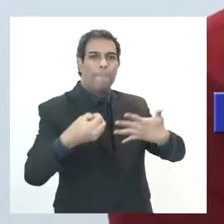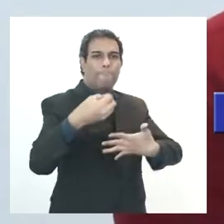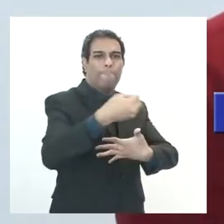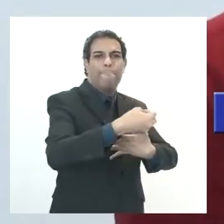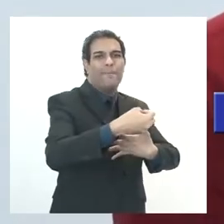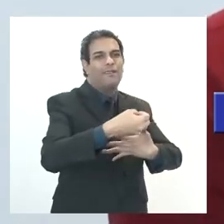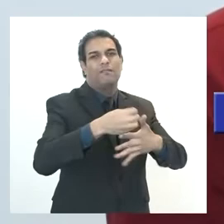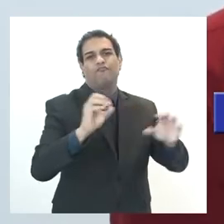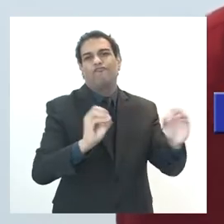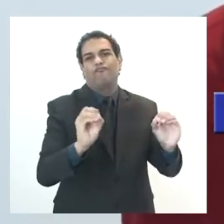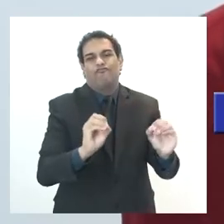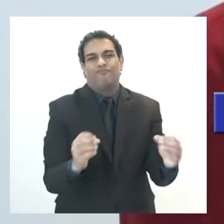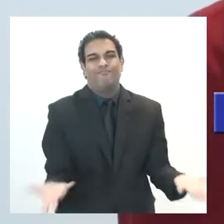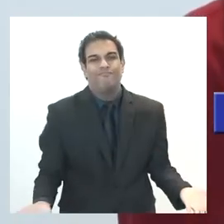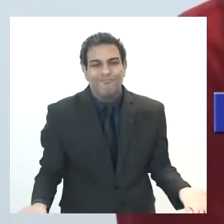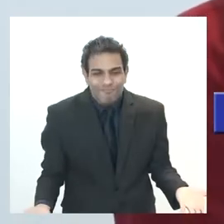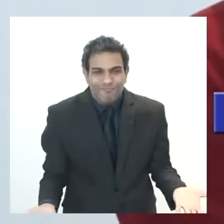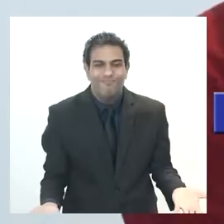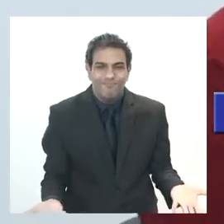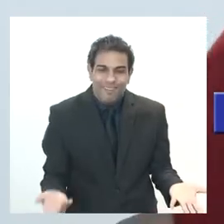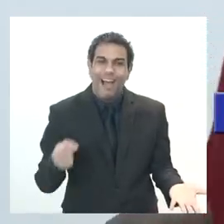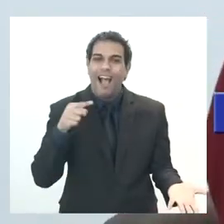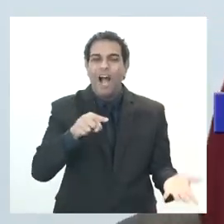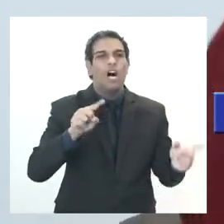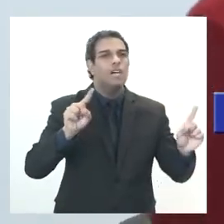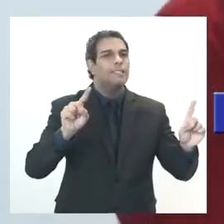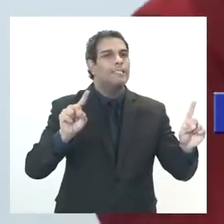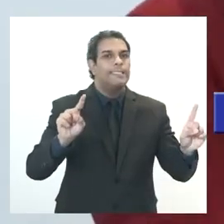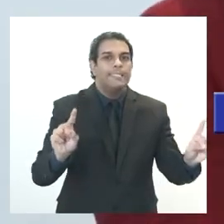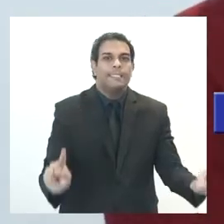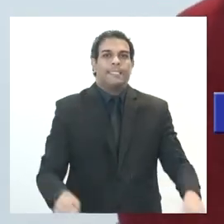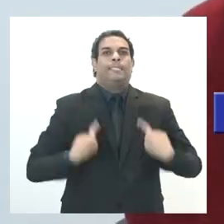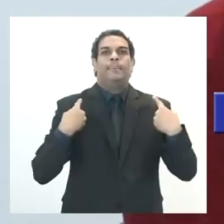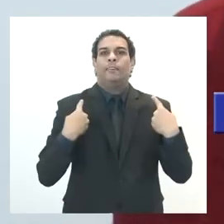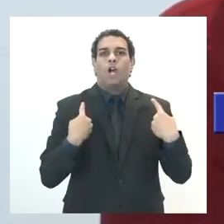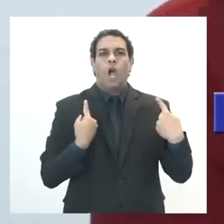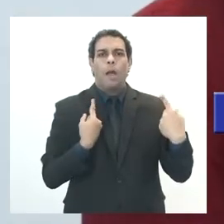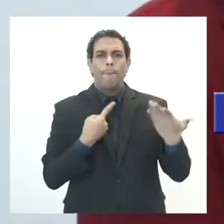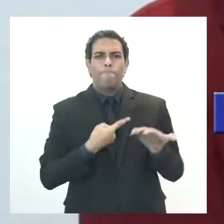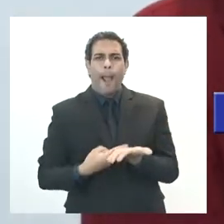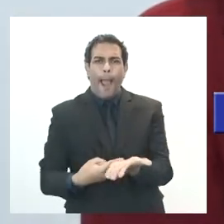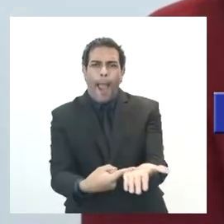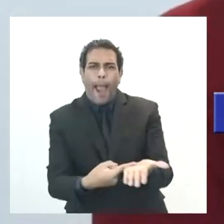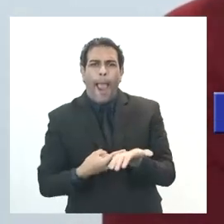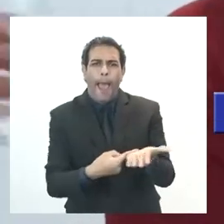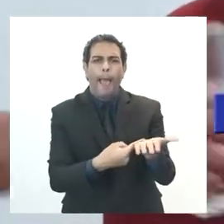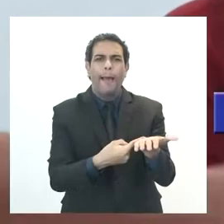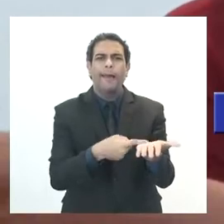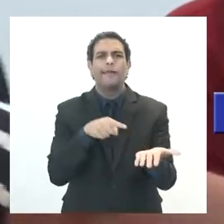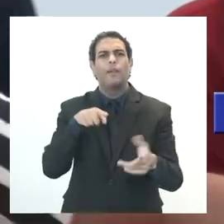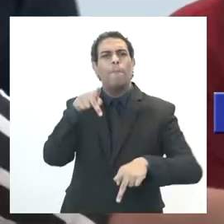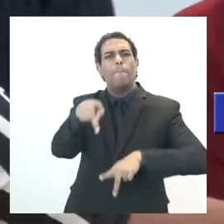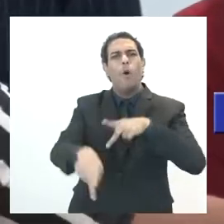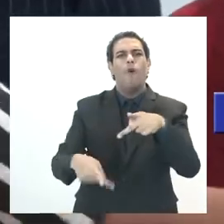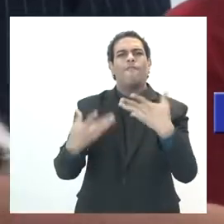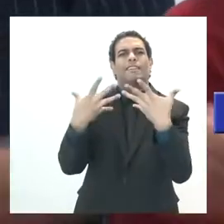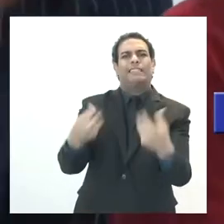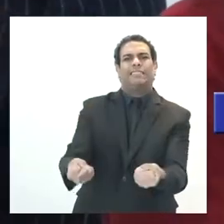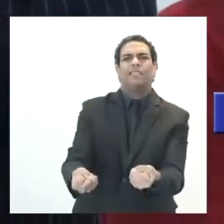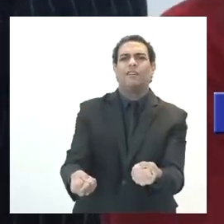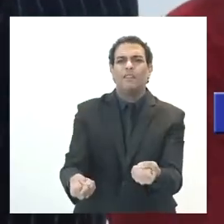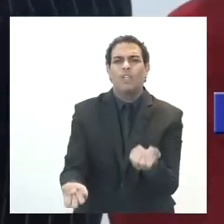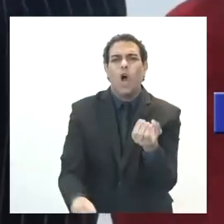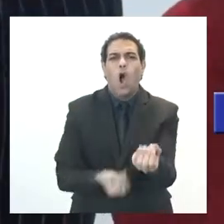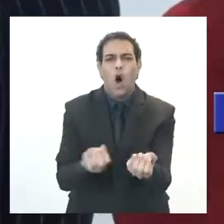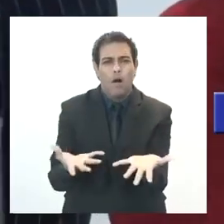não são marajás né então a gente tem essa esse Grande Desafio de disputar né a opinião pública com relação a isso